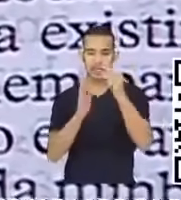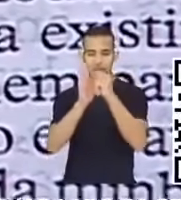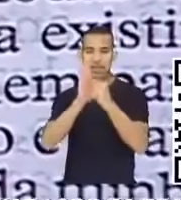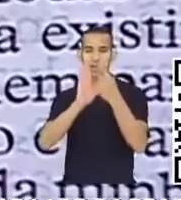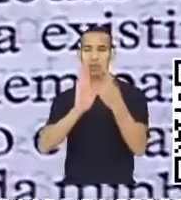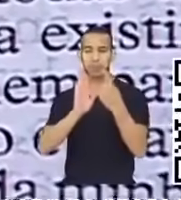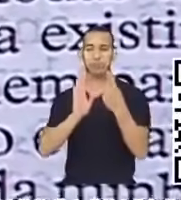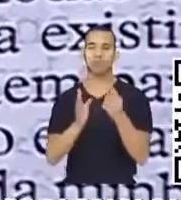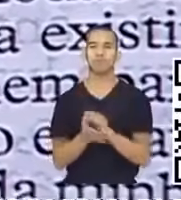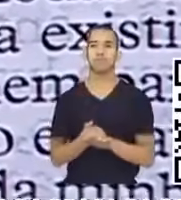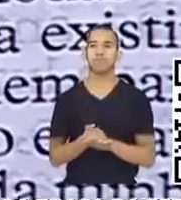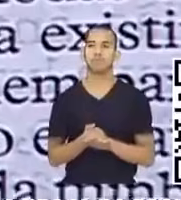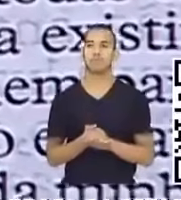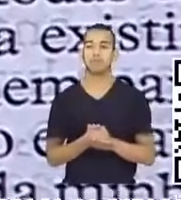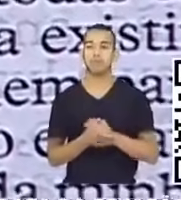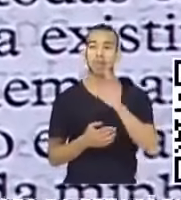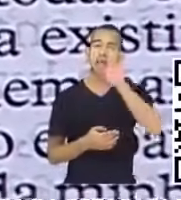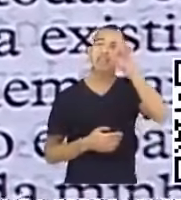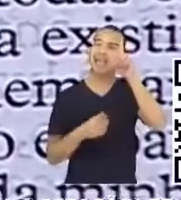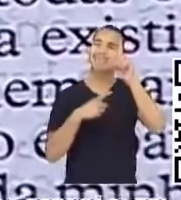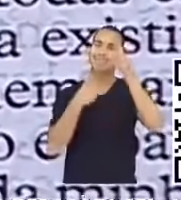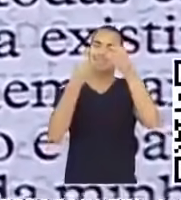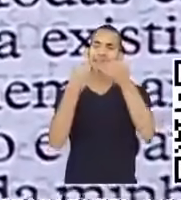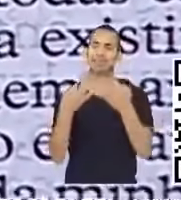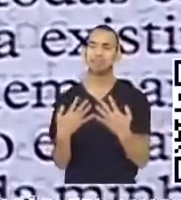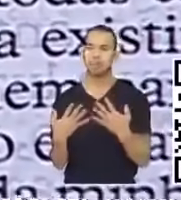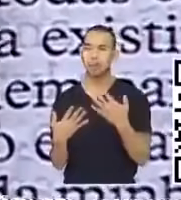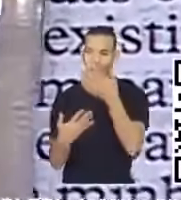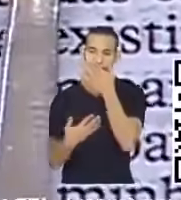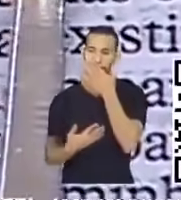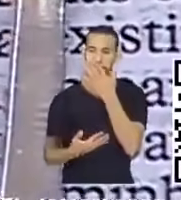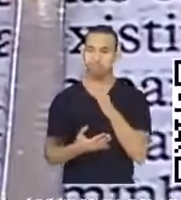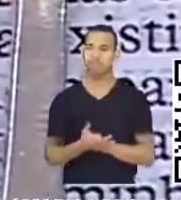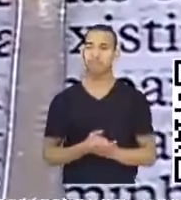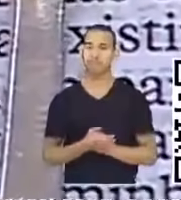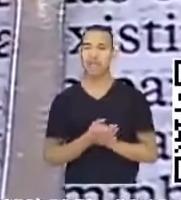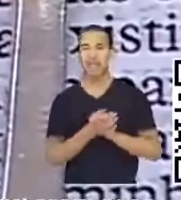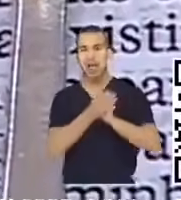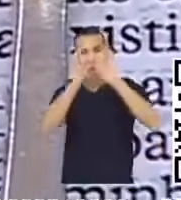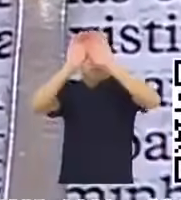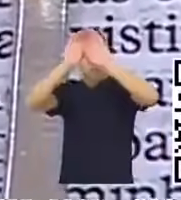1 e assim diz e o senhor